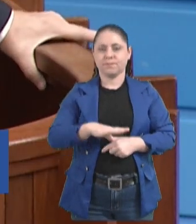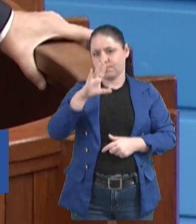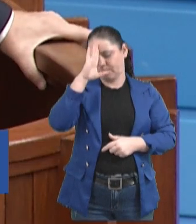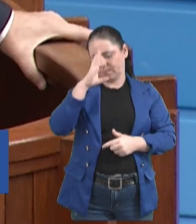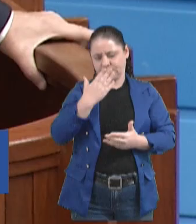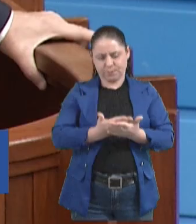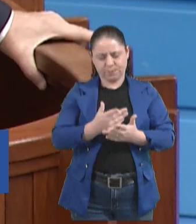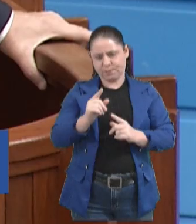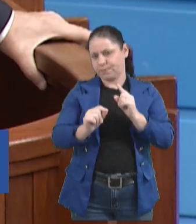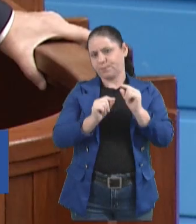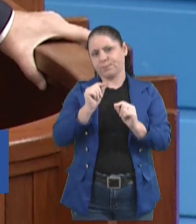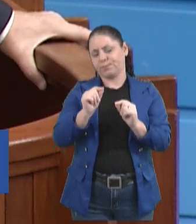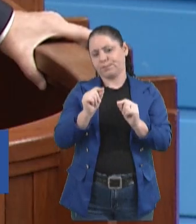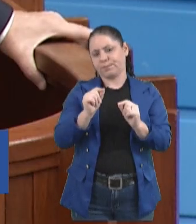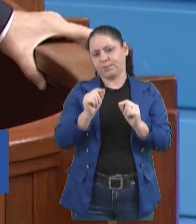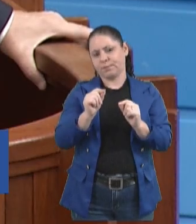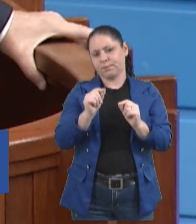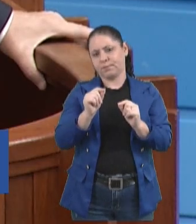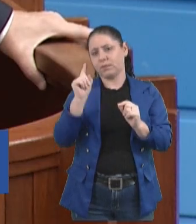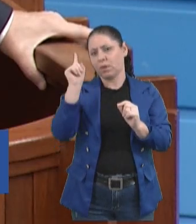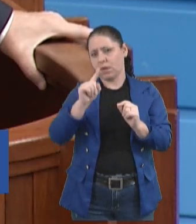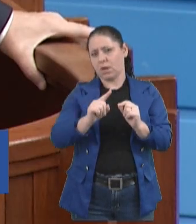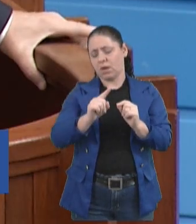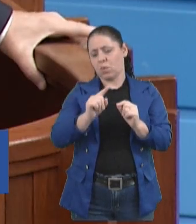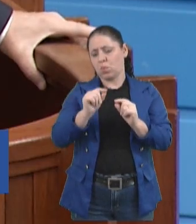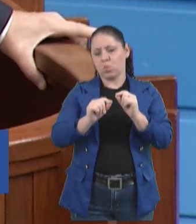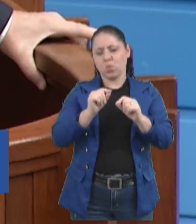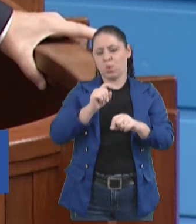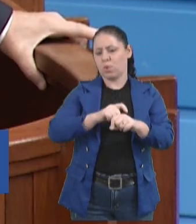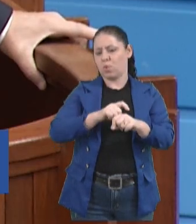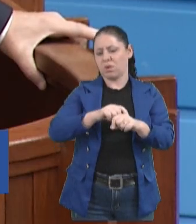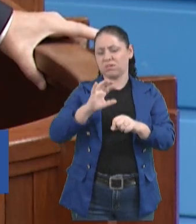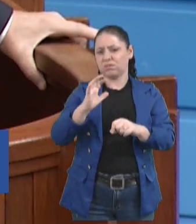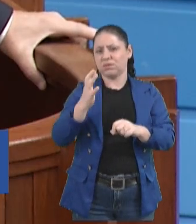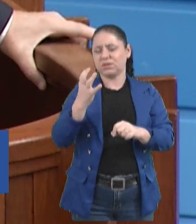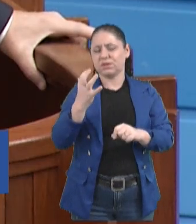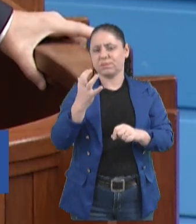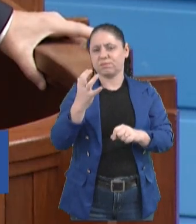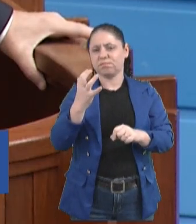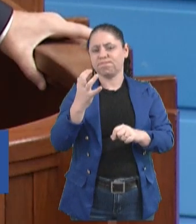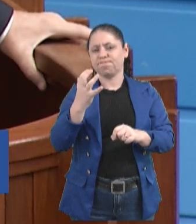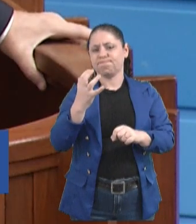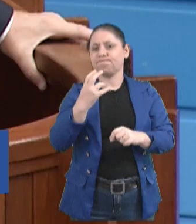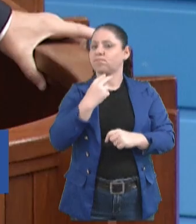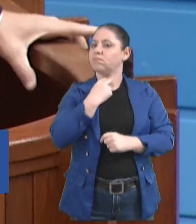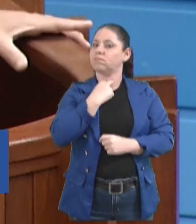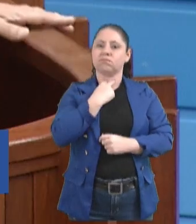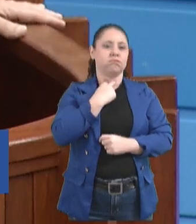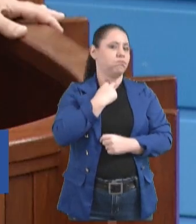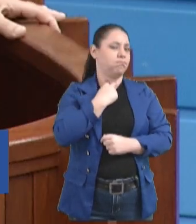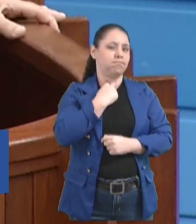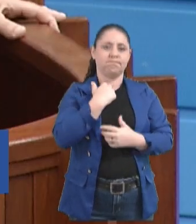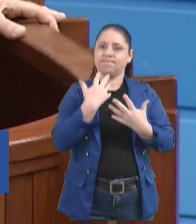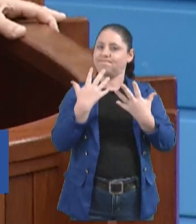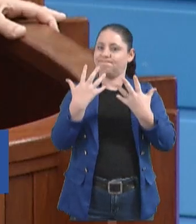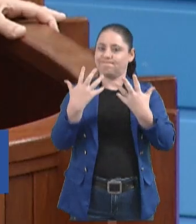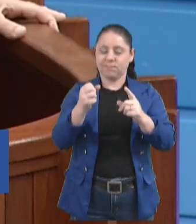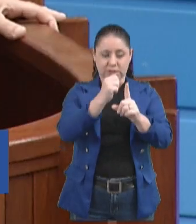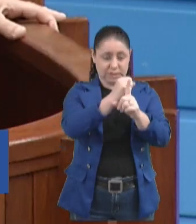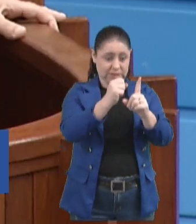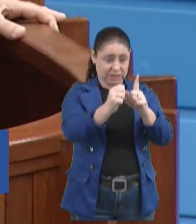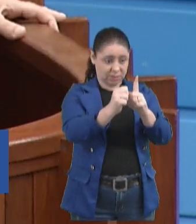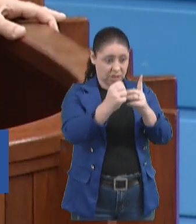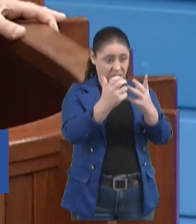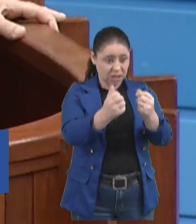Acredito que esta é uma situação que não pode ser aceita pela sociedade